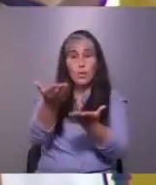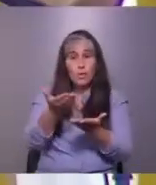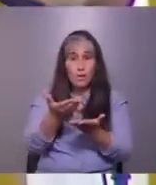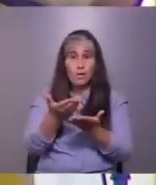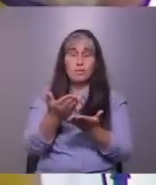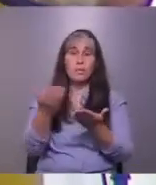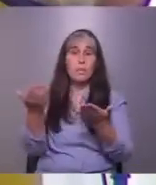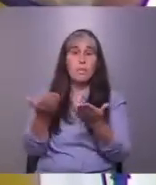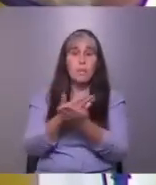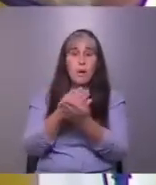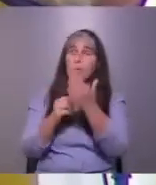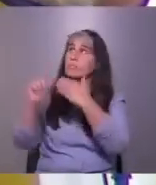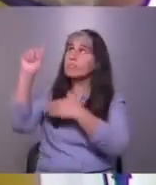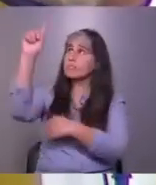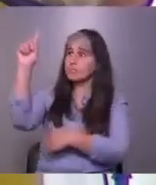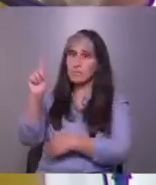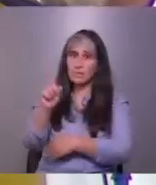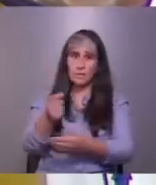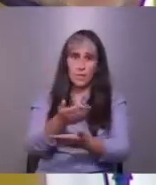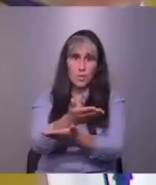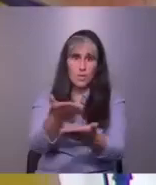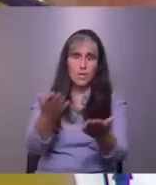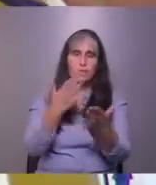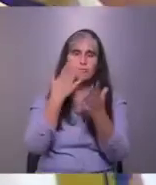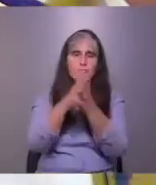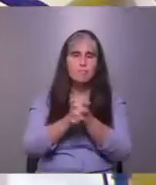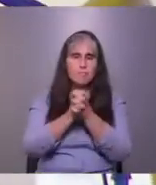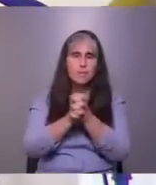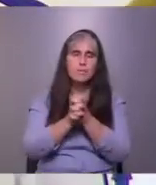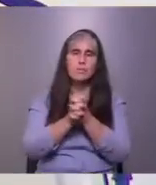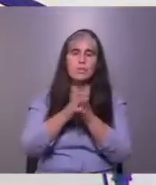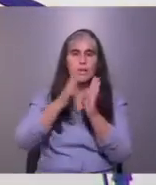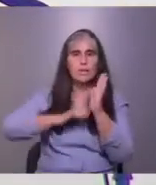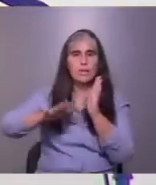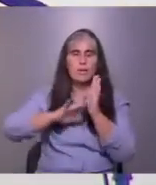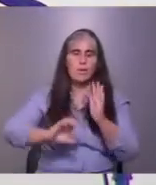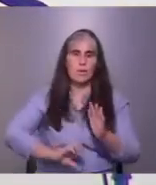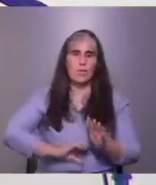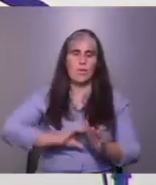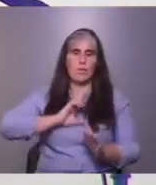elevemos ao Senhor as nossas preces, cantando com toda a confiança.